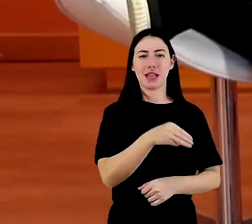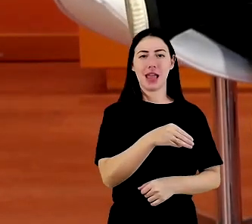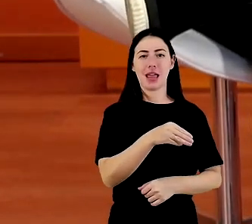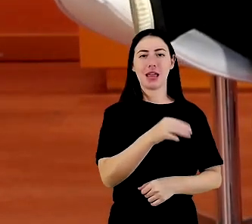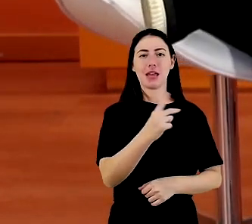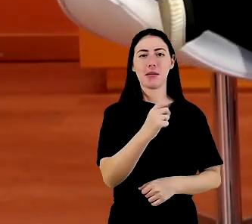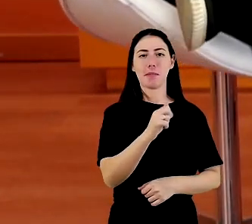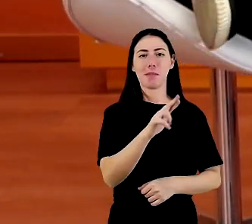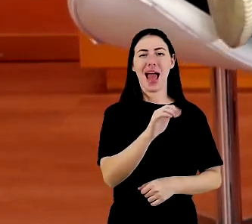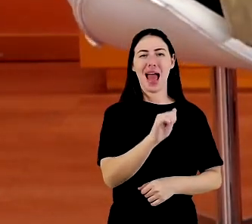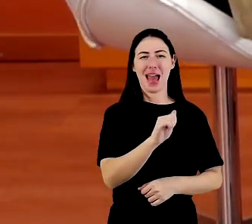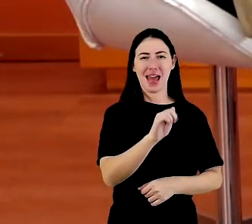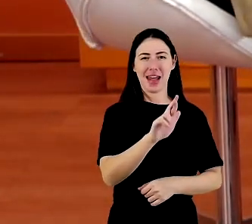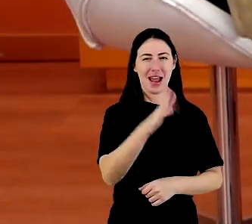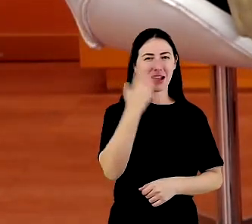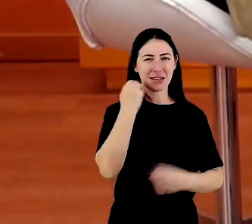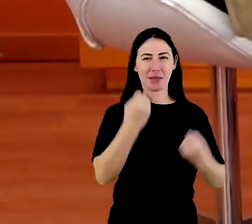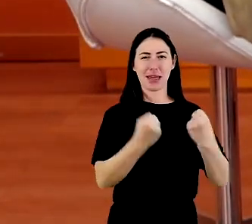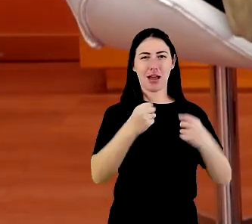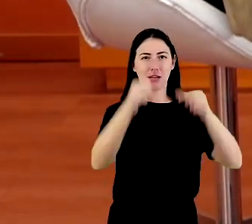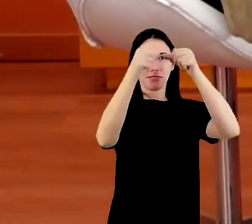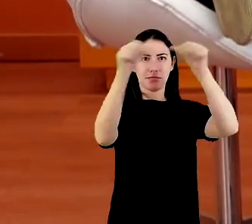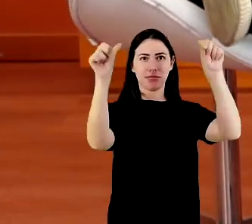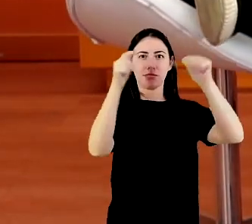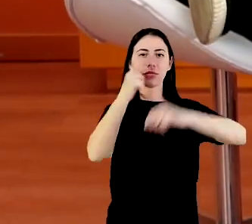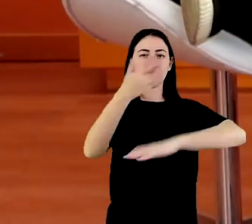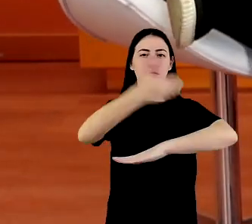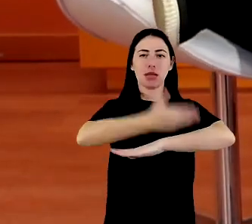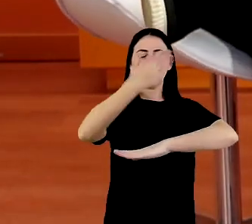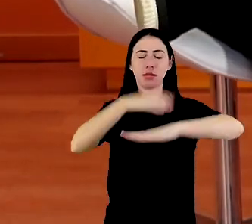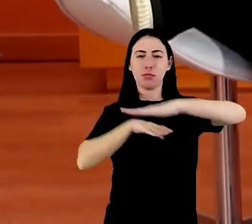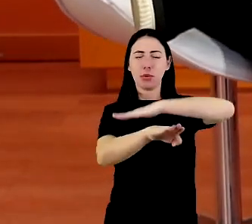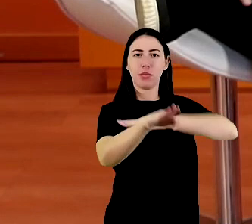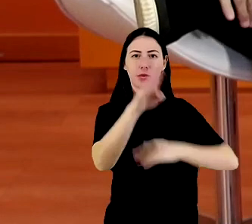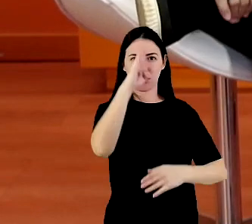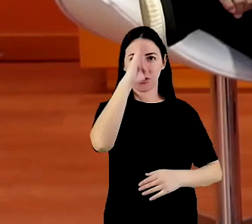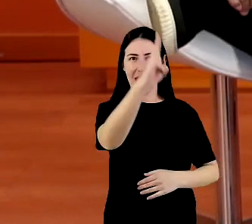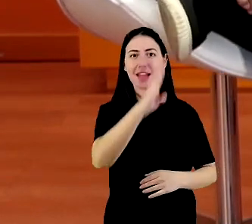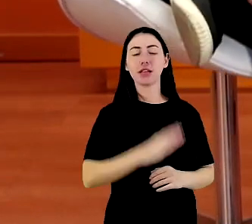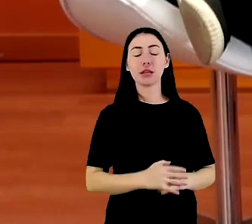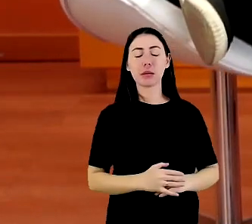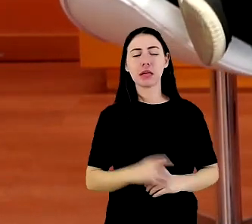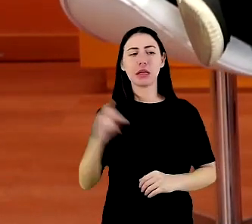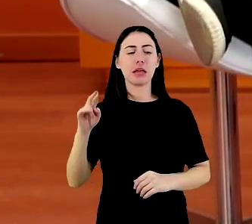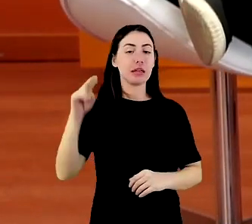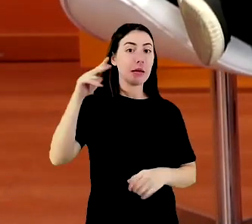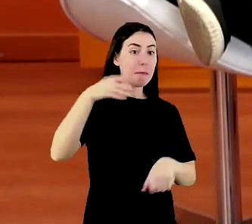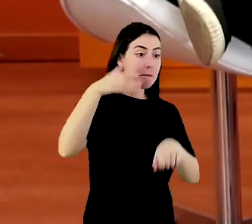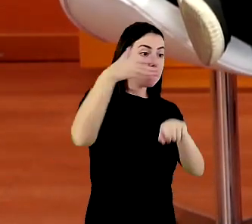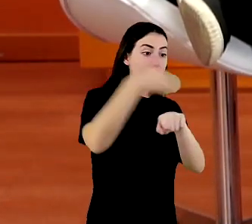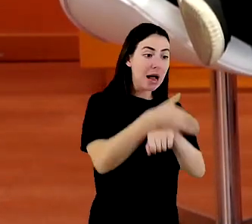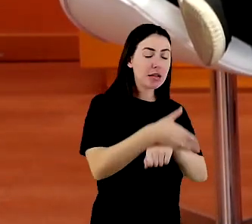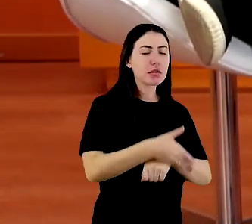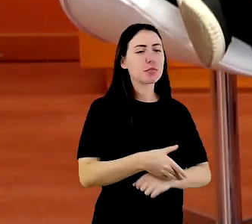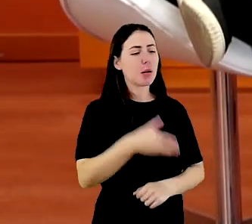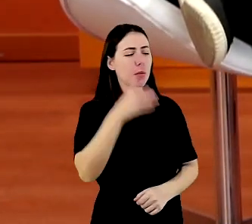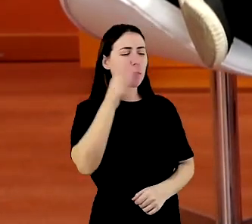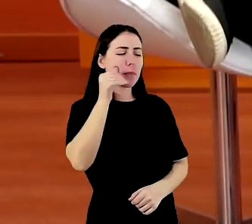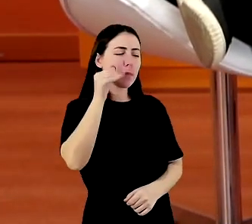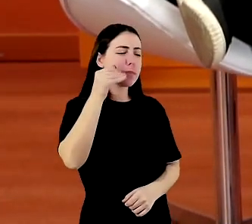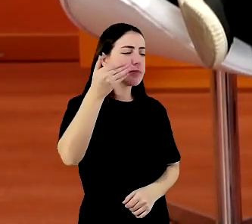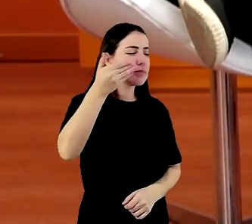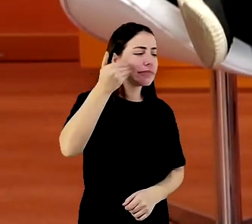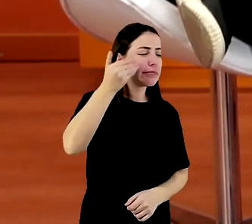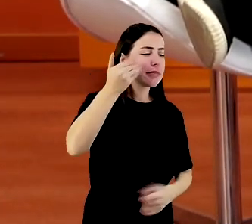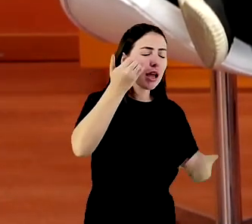com o Sem Parar a gente conseguiu observar, estando no campo, estando na rua, entendendo o perfil e descobriu que a gente poderia criar uma coisa